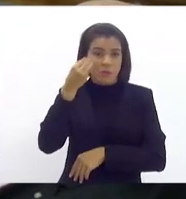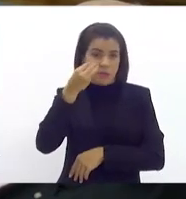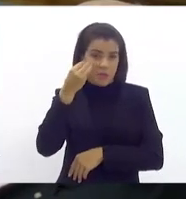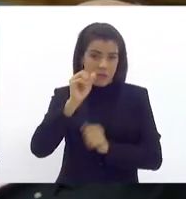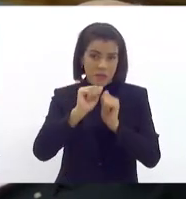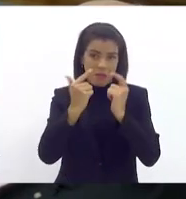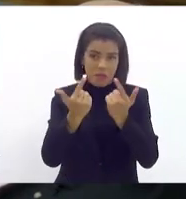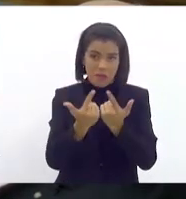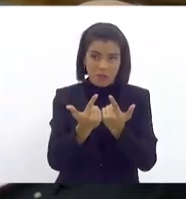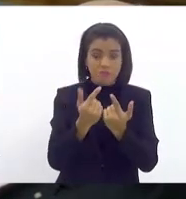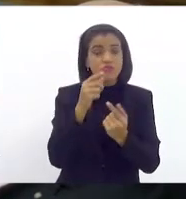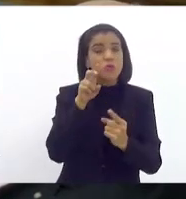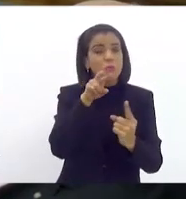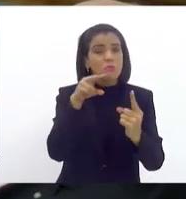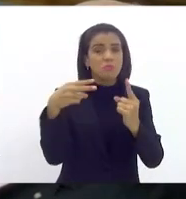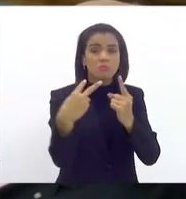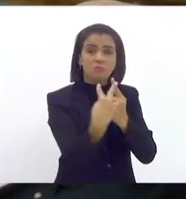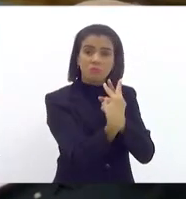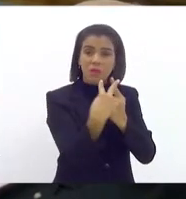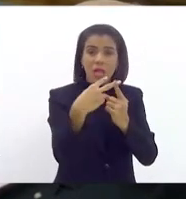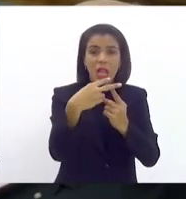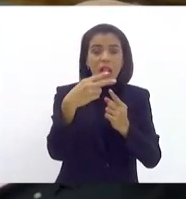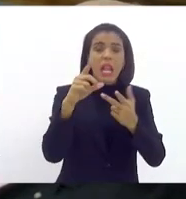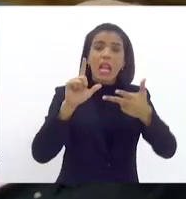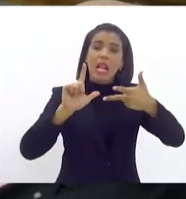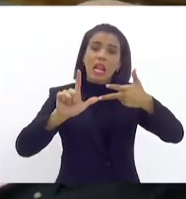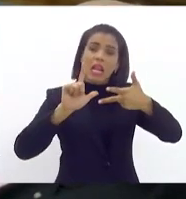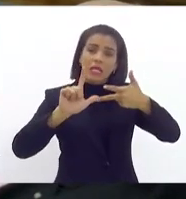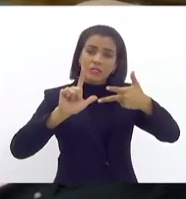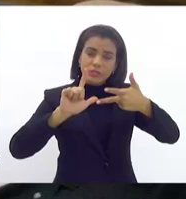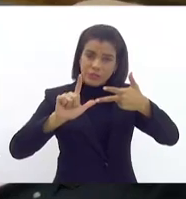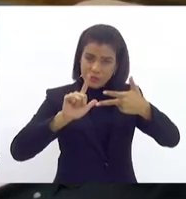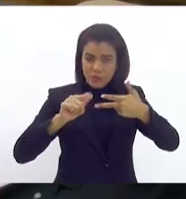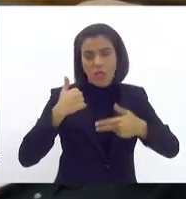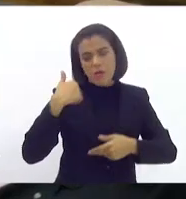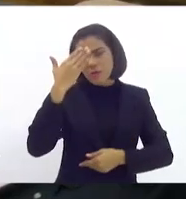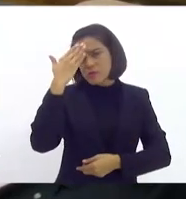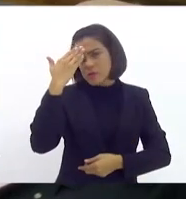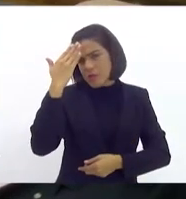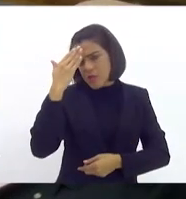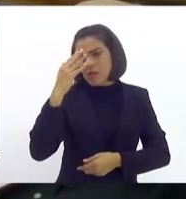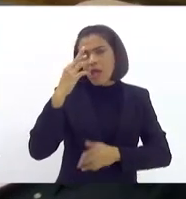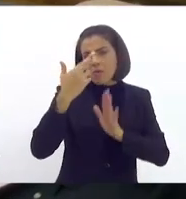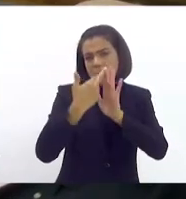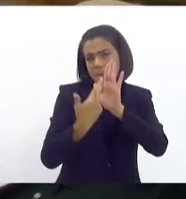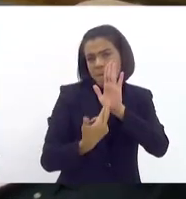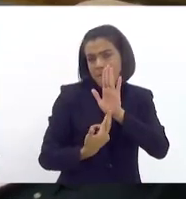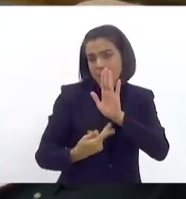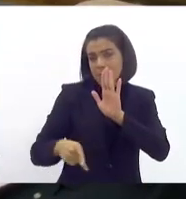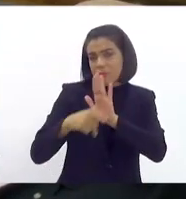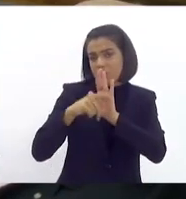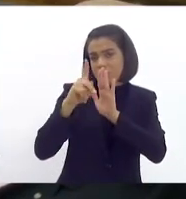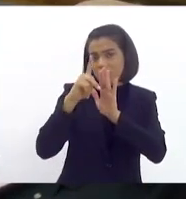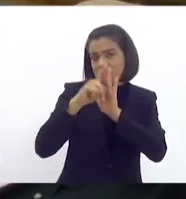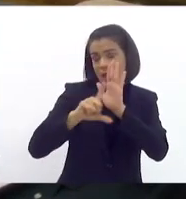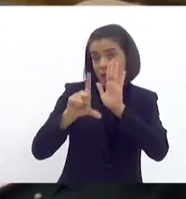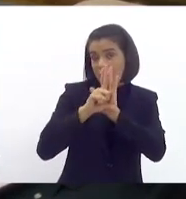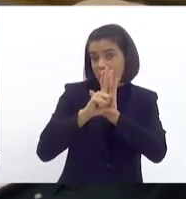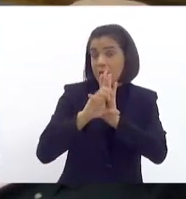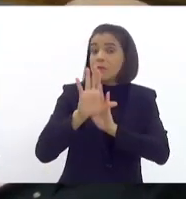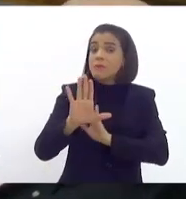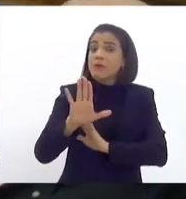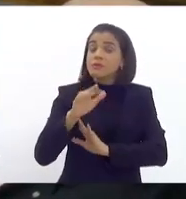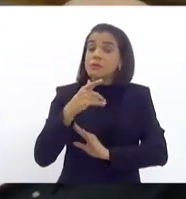de técnica legislativa, eu também entendo que isso é uma regulamentação de um programa. Mas eu tenho muito receio de abrir precedentes para que